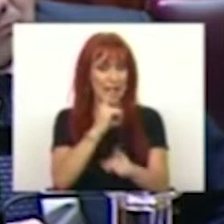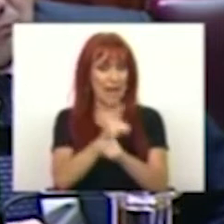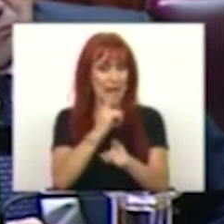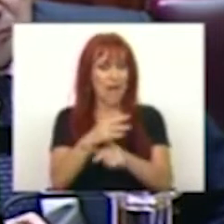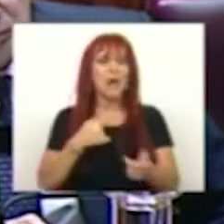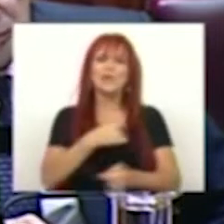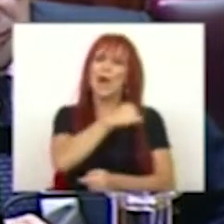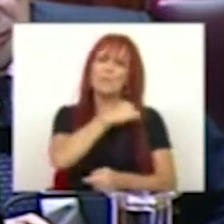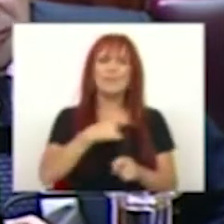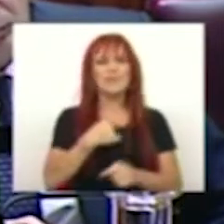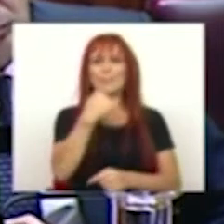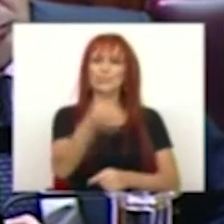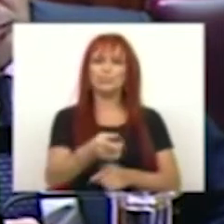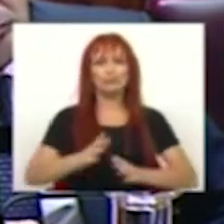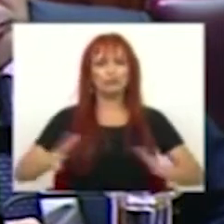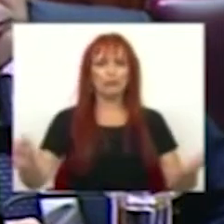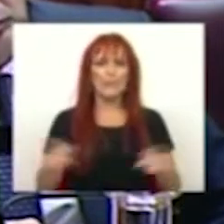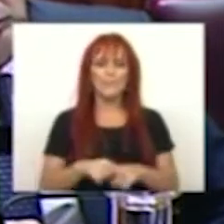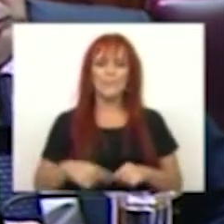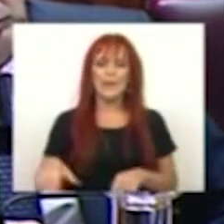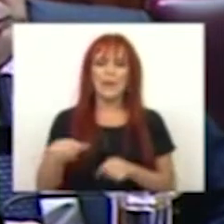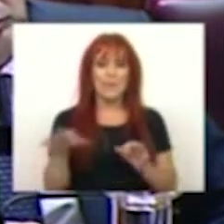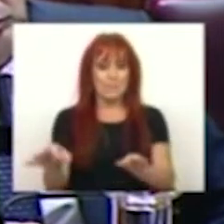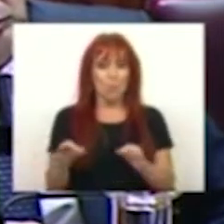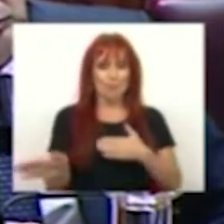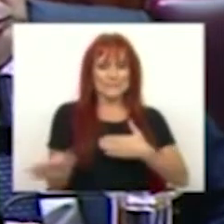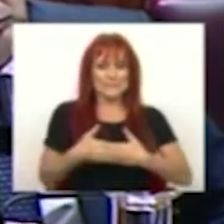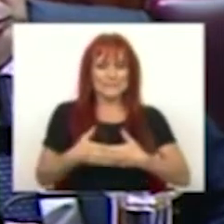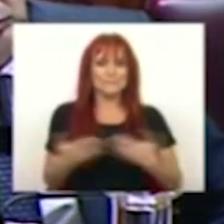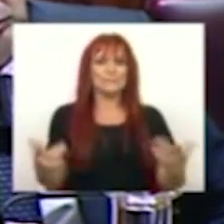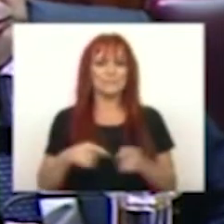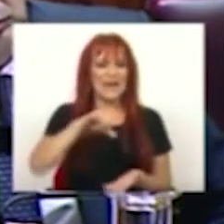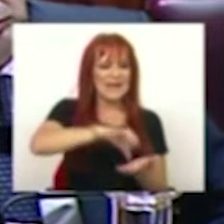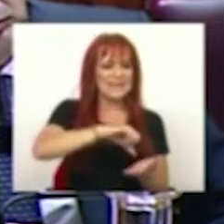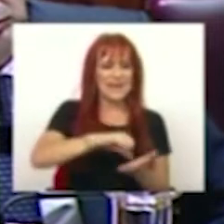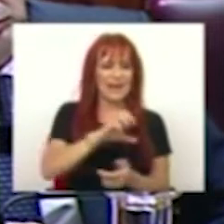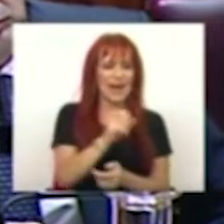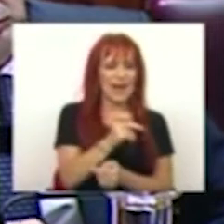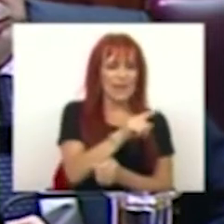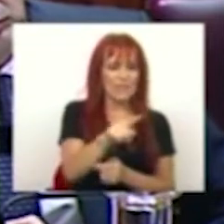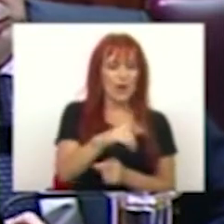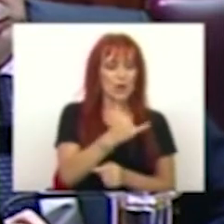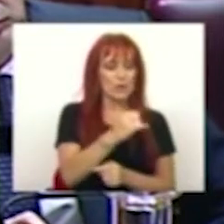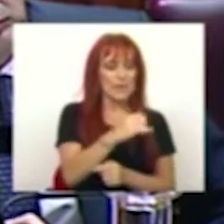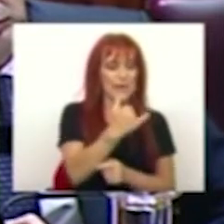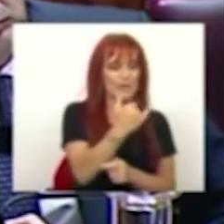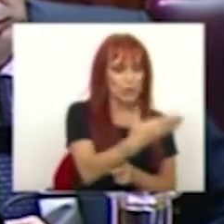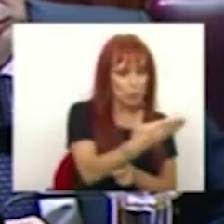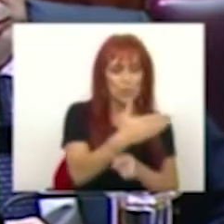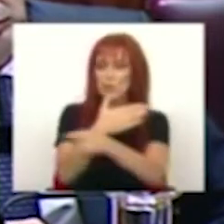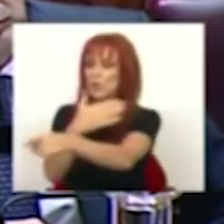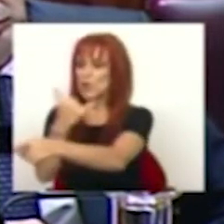que já nos permitimos anunciar a antecipação do encerramento das centrais a carvão para 2021 e